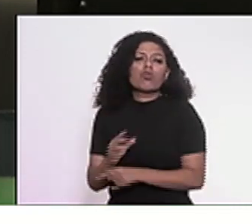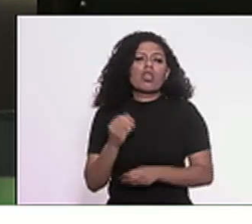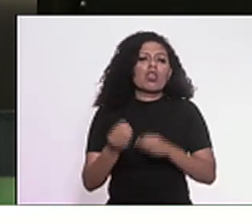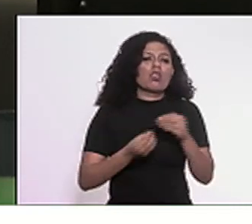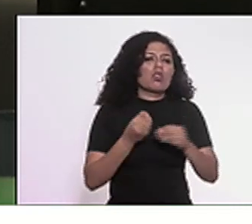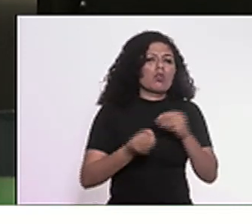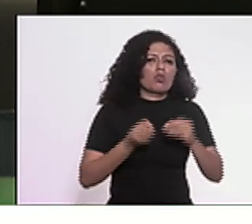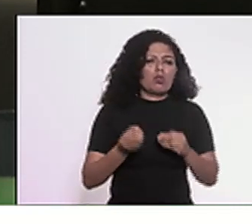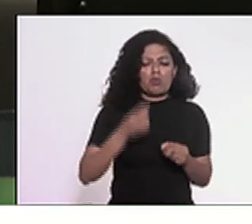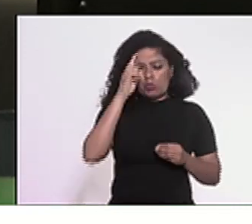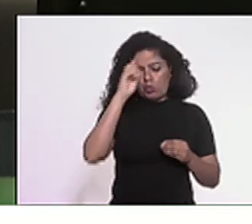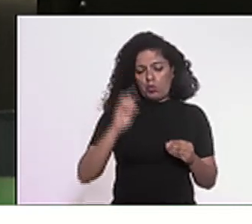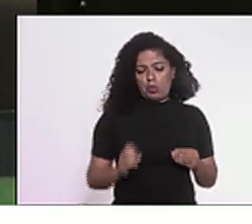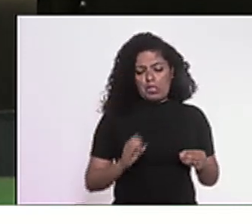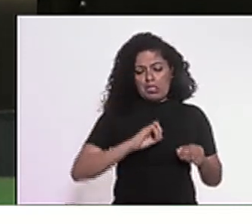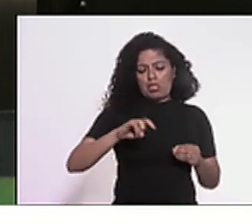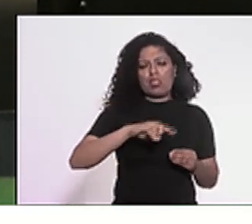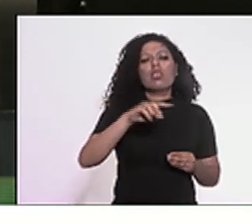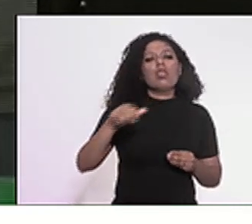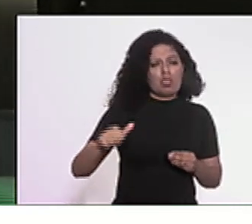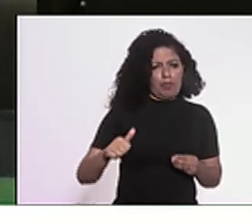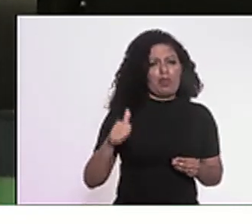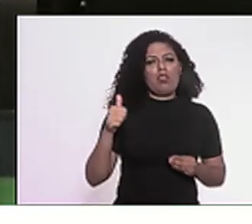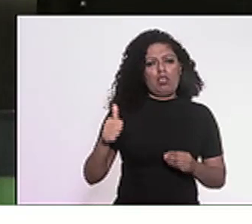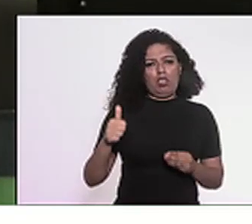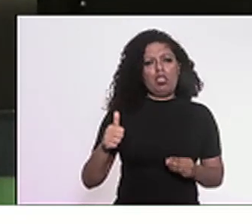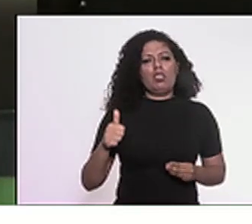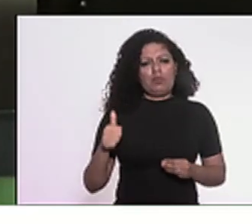não sei se vocês já têm todo